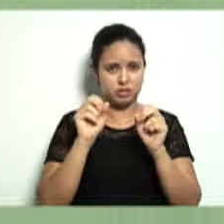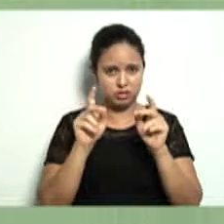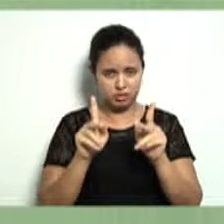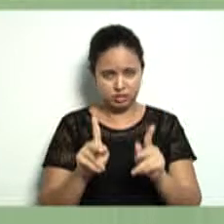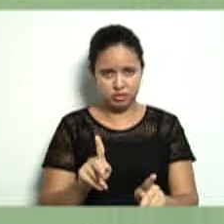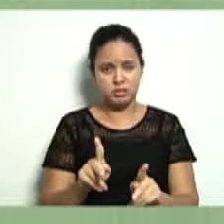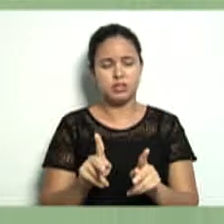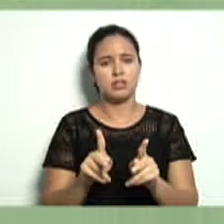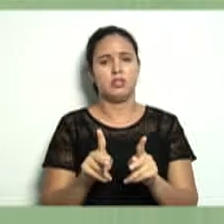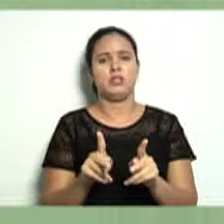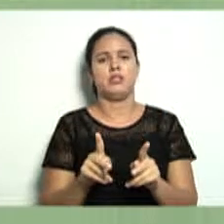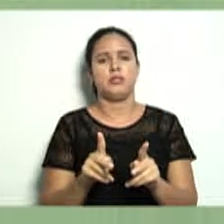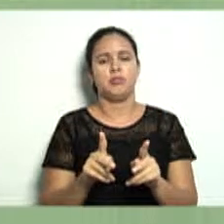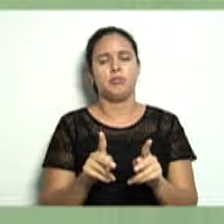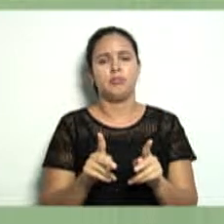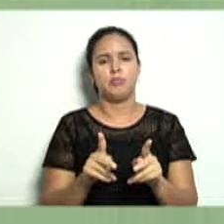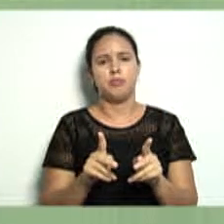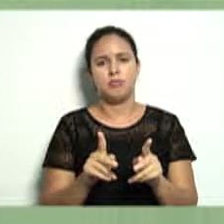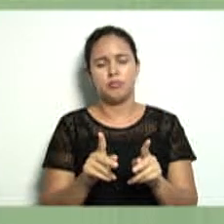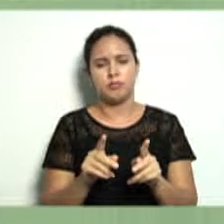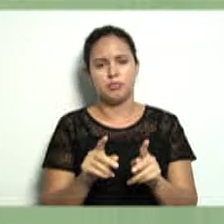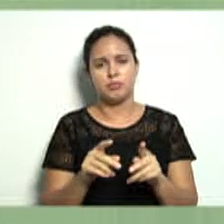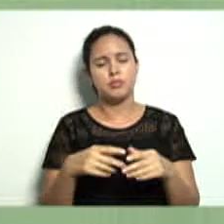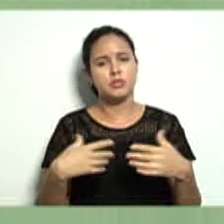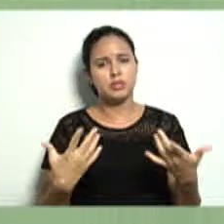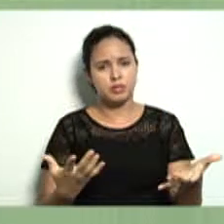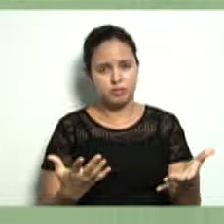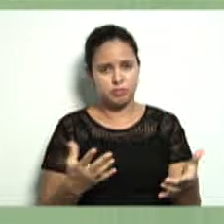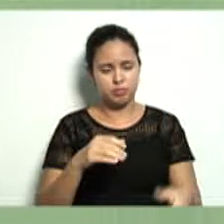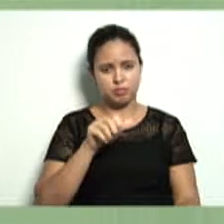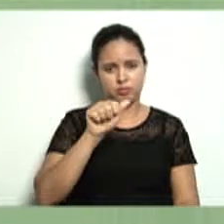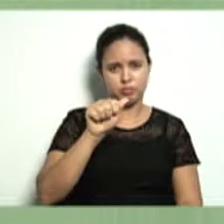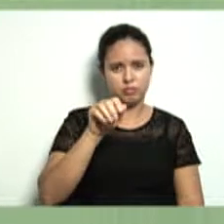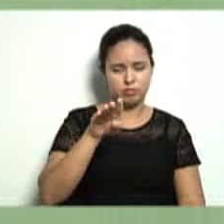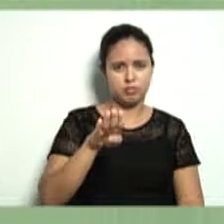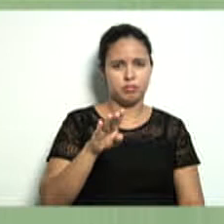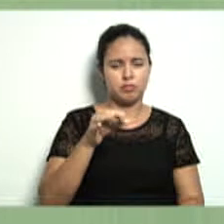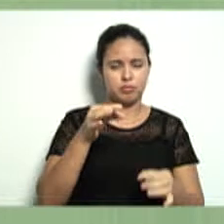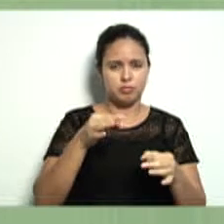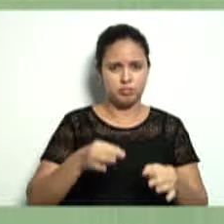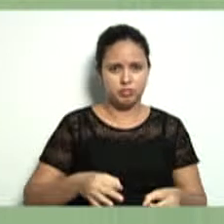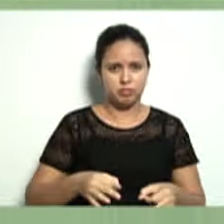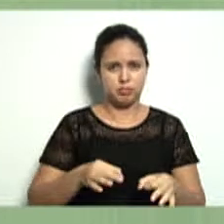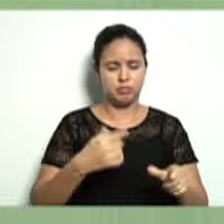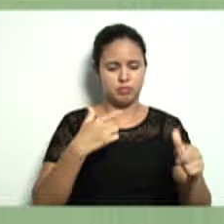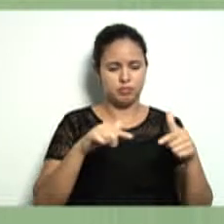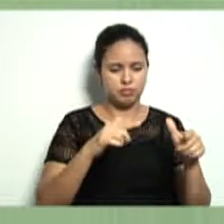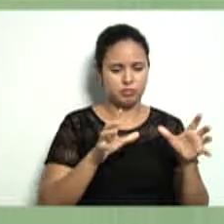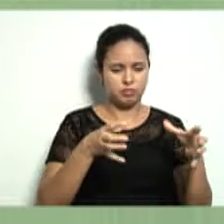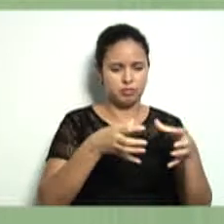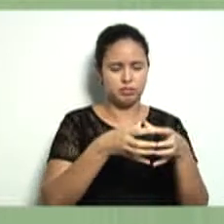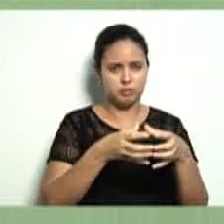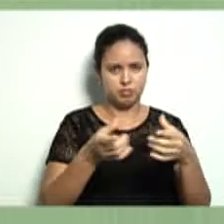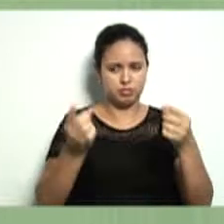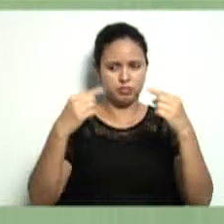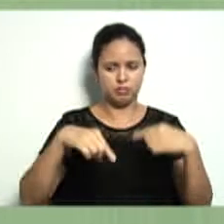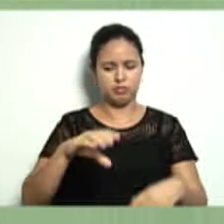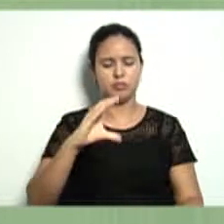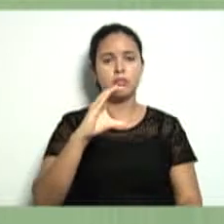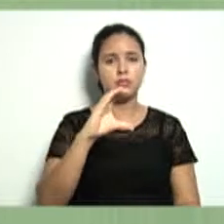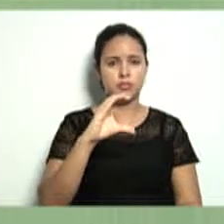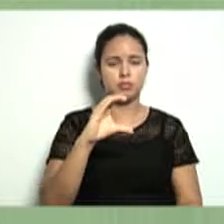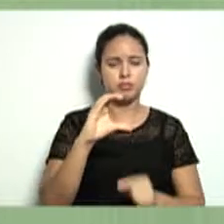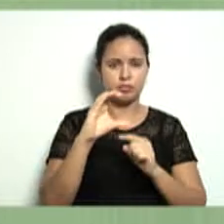não seja uma vantagem para se trabalhar em equipe. A letra C, ela traz